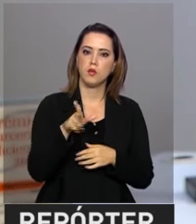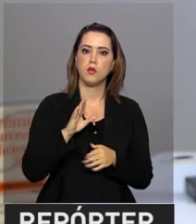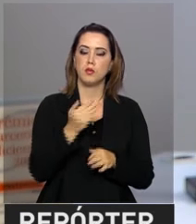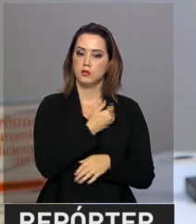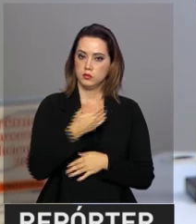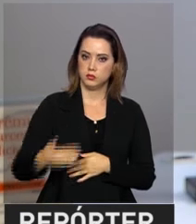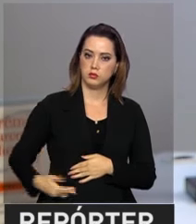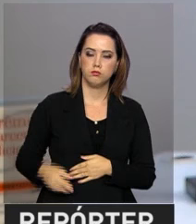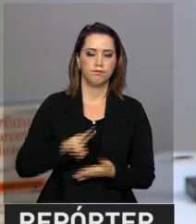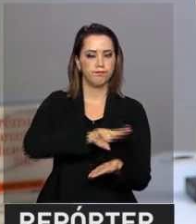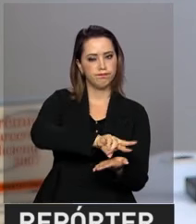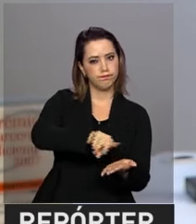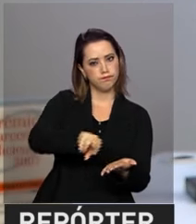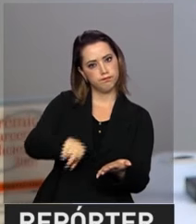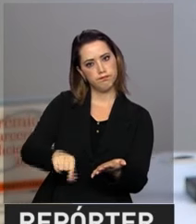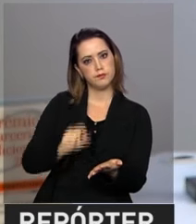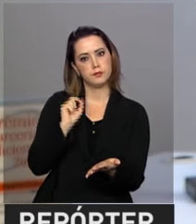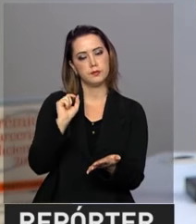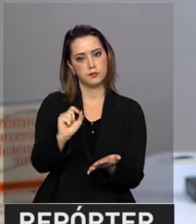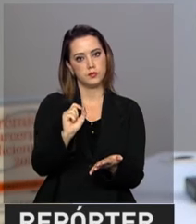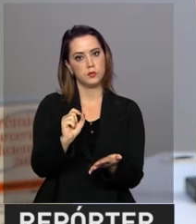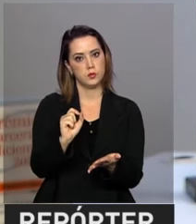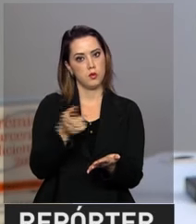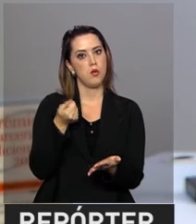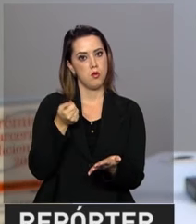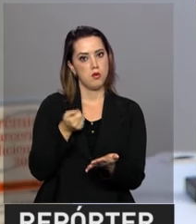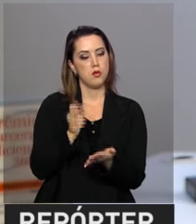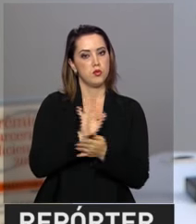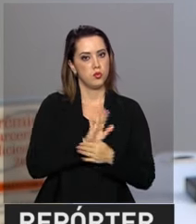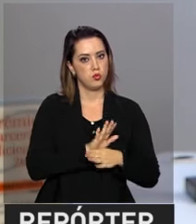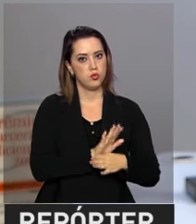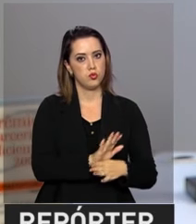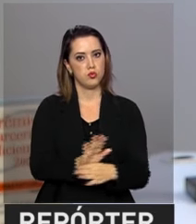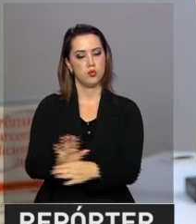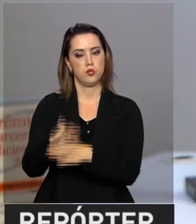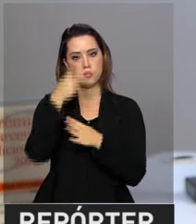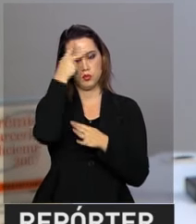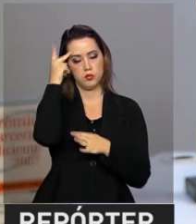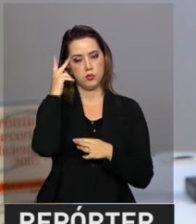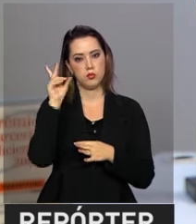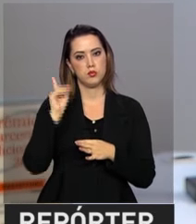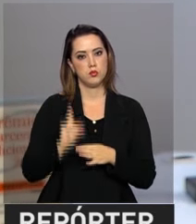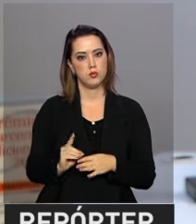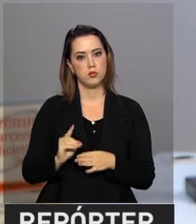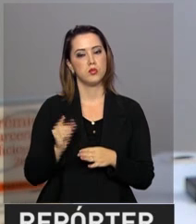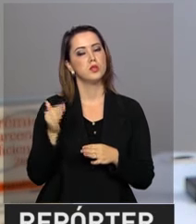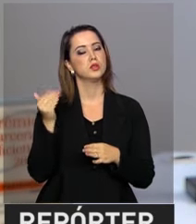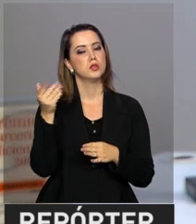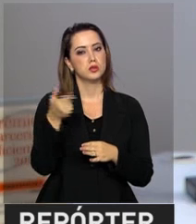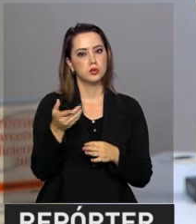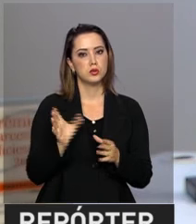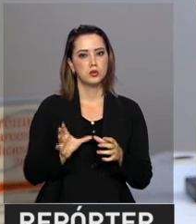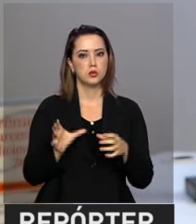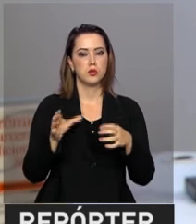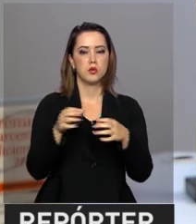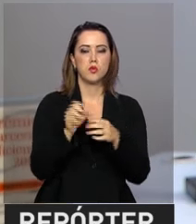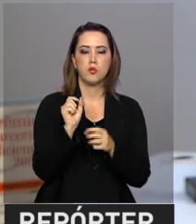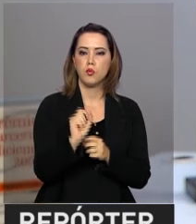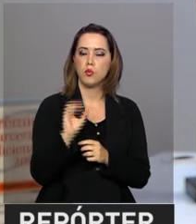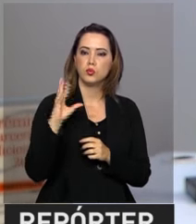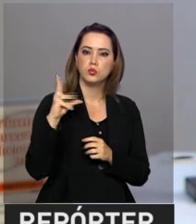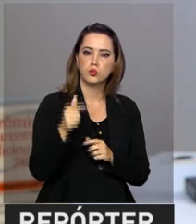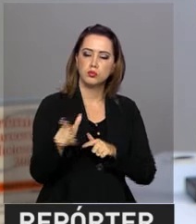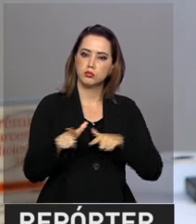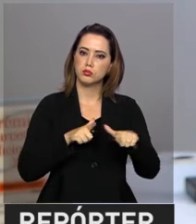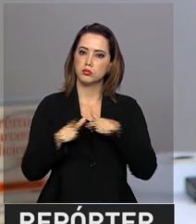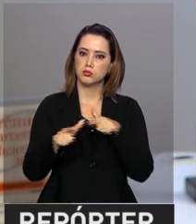em diversas áreas no sentido de garantir às pessoas com deficiência inclusão e autonomia, tanto no